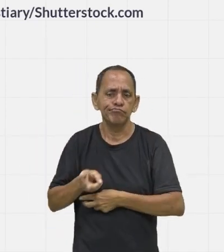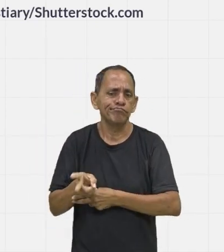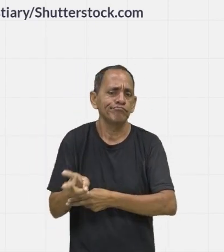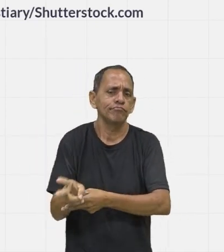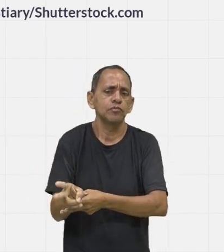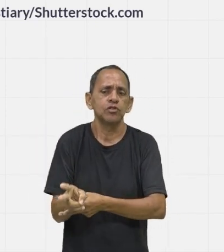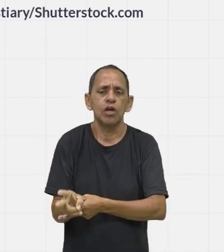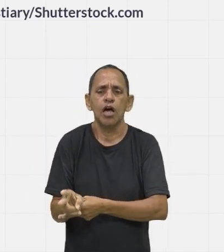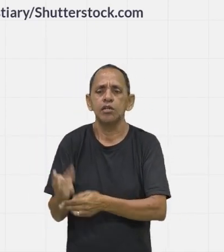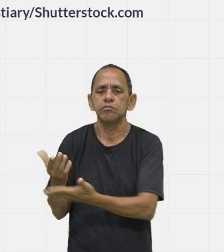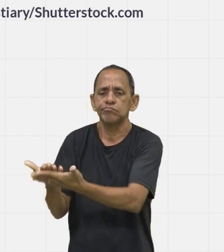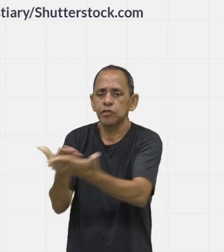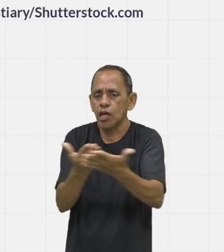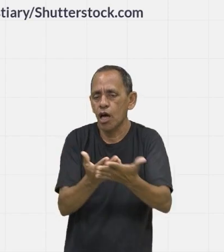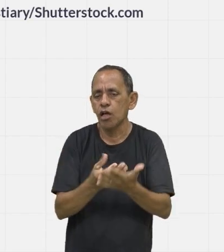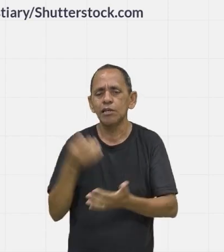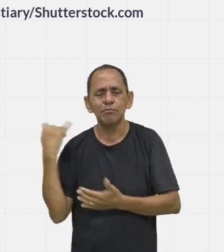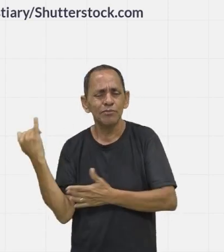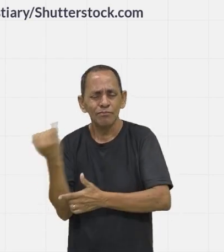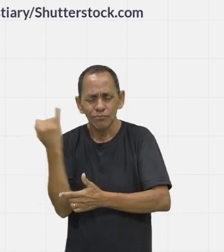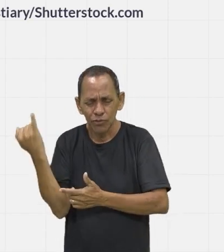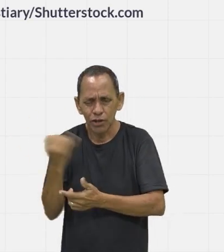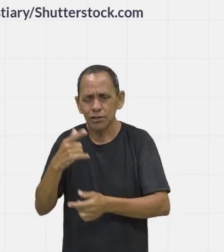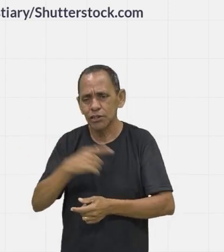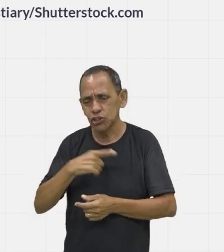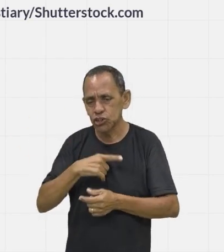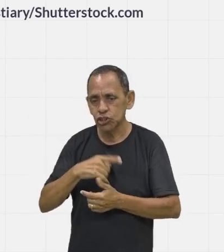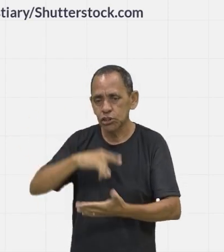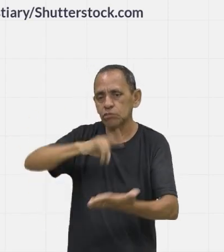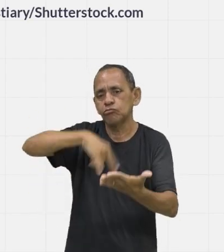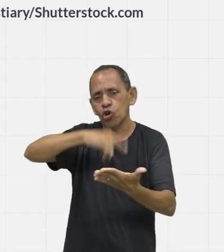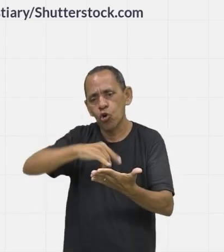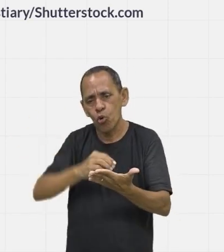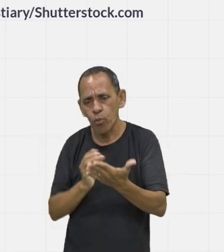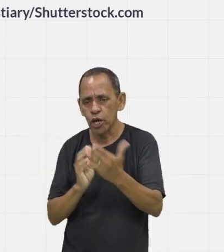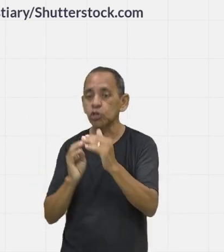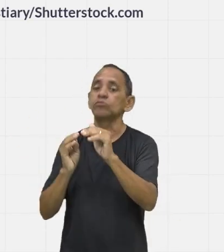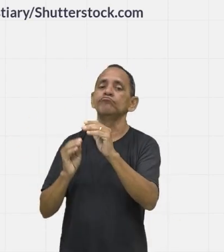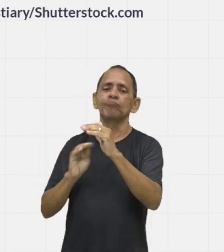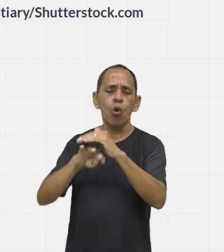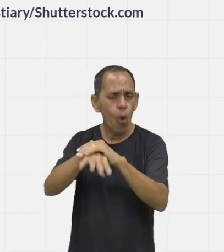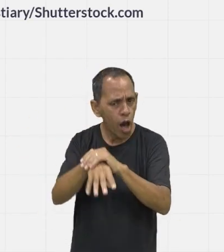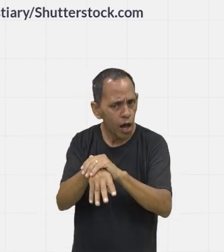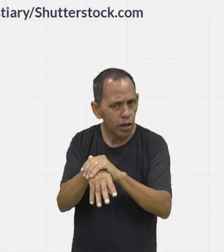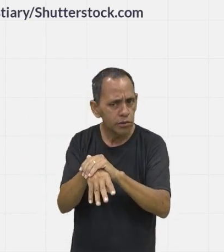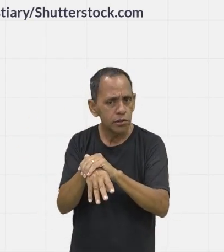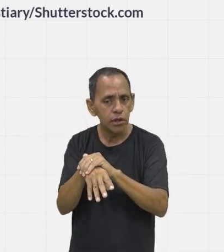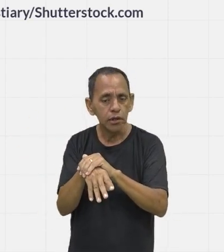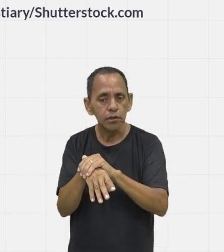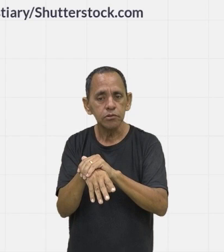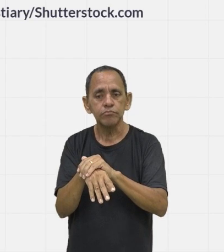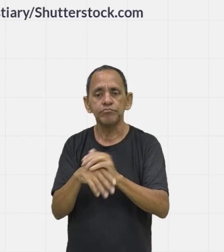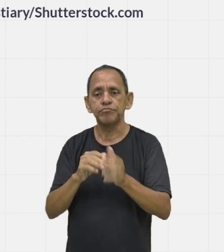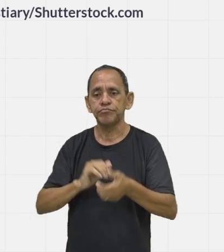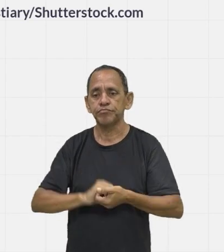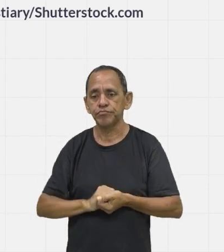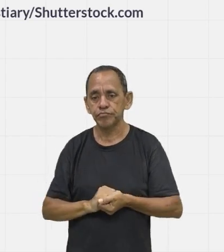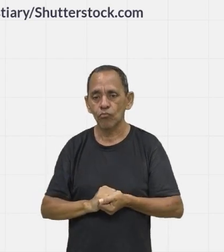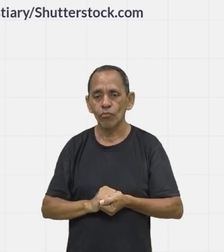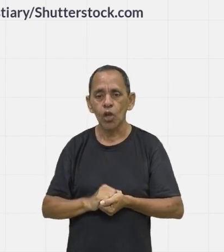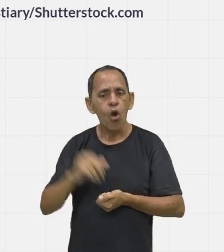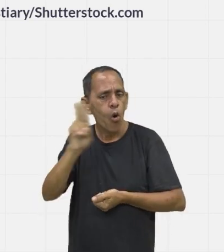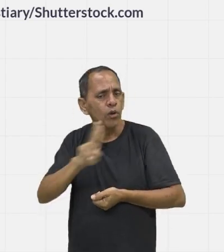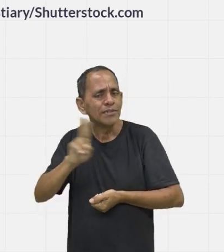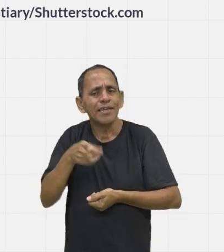vocês ter esse documento aí também na sua pastinha arquivado, tá bom? Para fazer uso sempre que necessário.